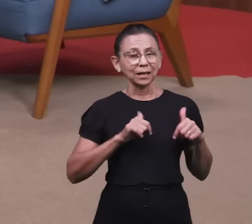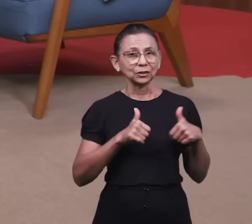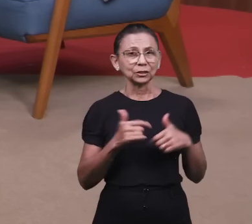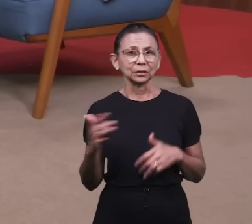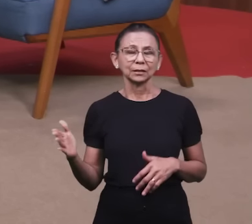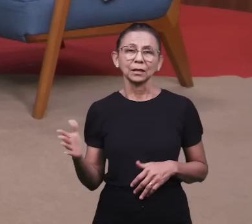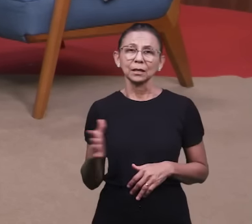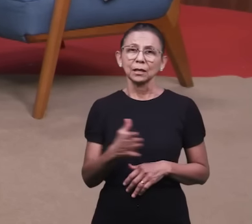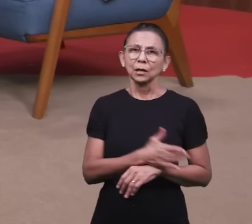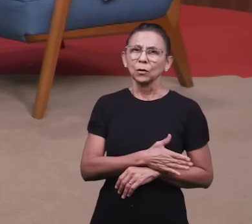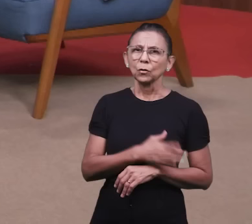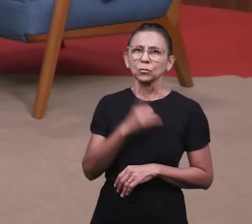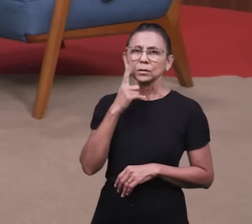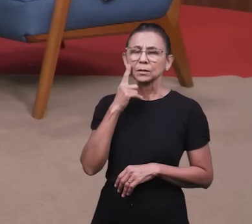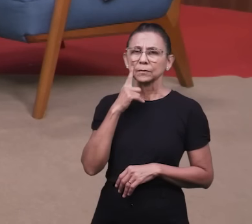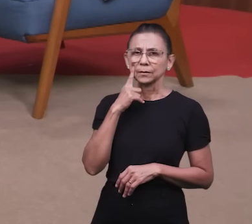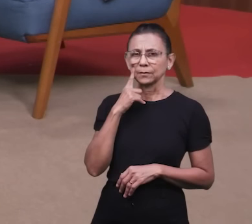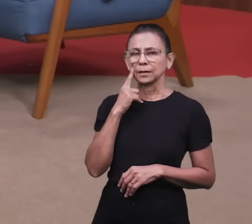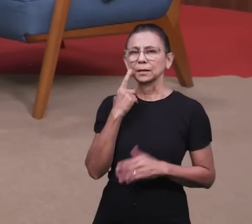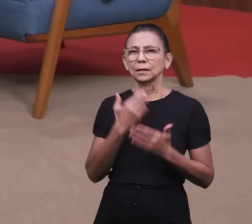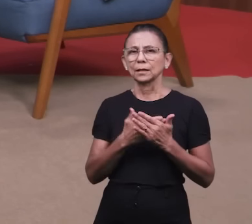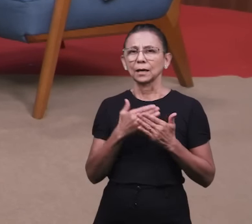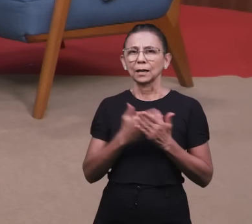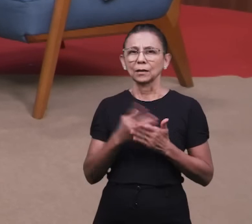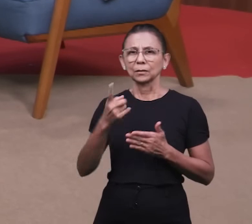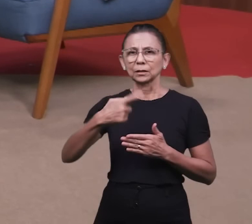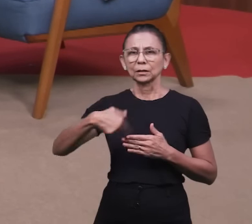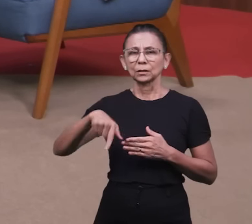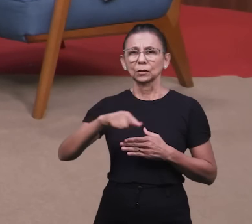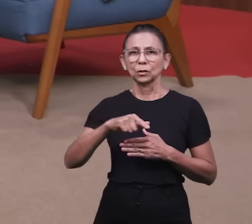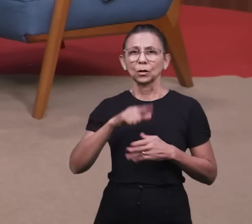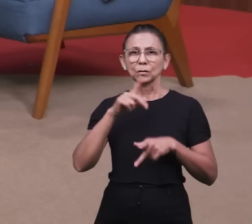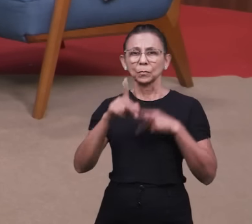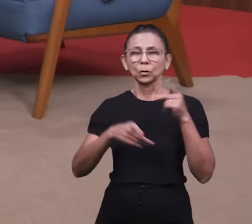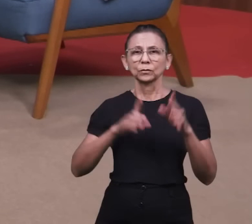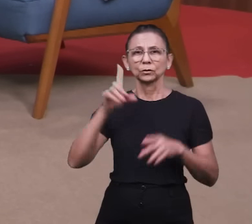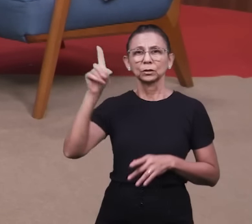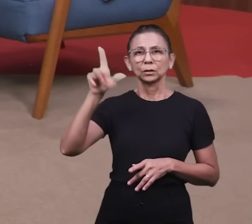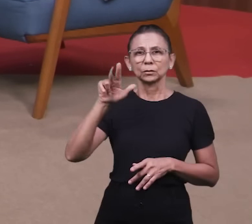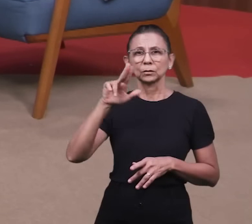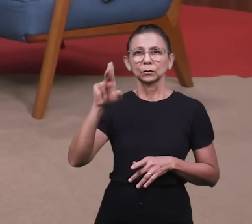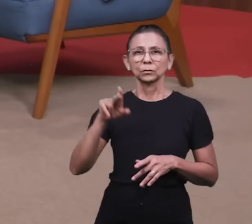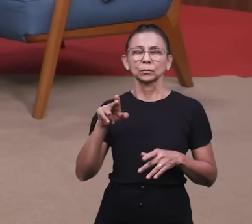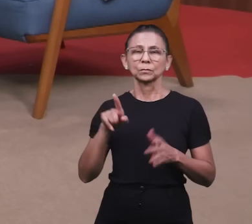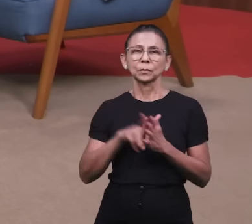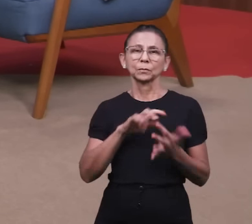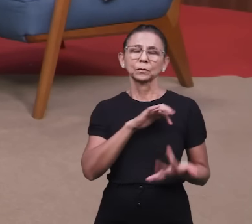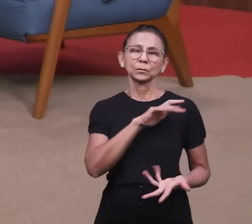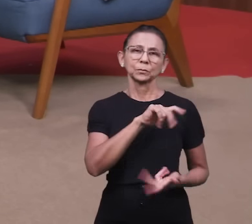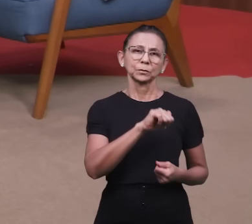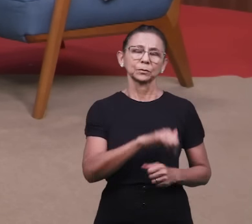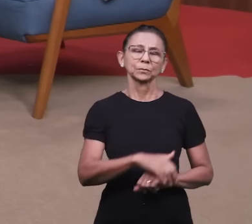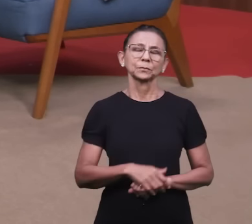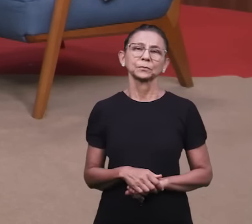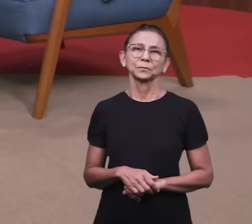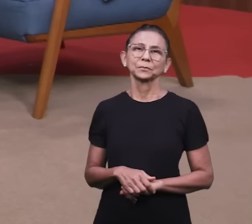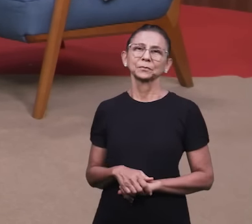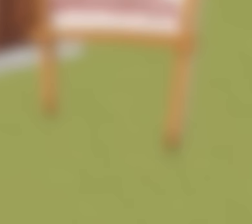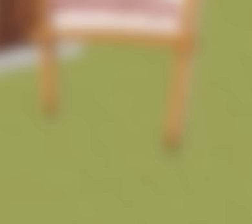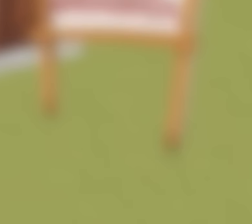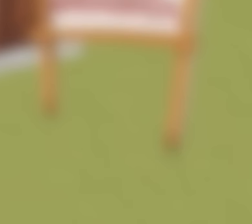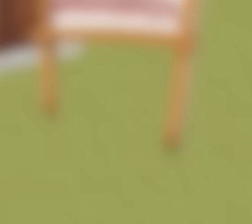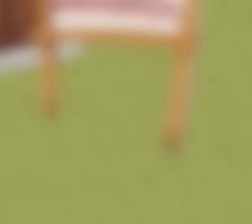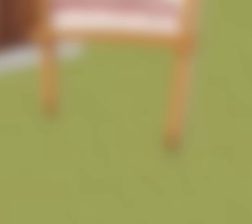hoje na aula para as crianças intermediárias e adolescentes a professora Andreia canal vai nos falar sobre o tema somos a luz do